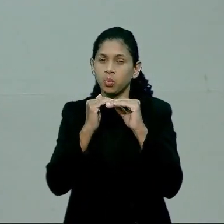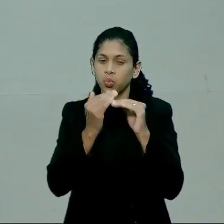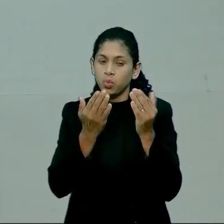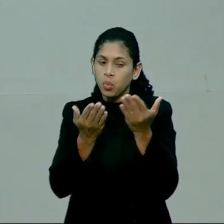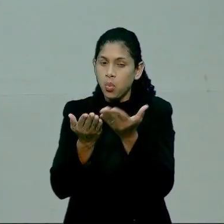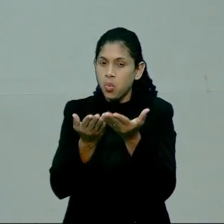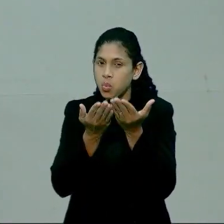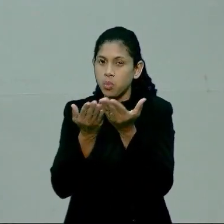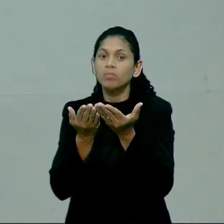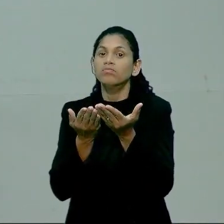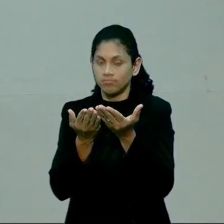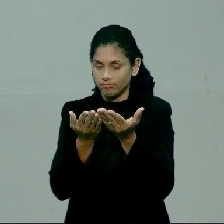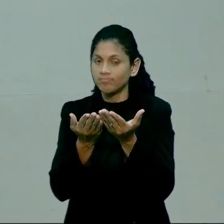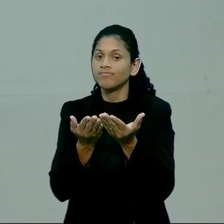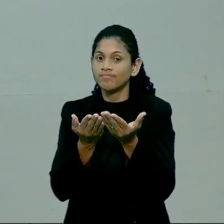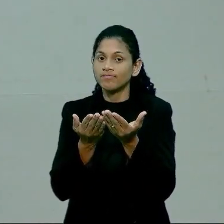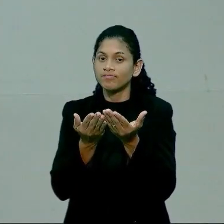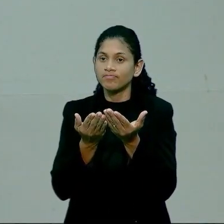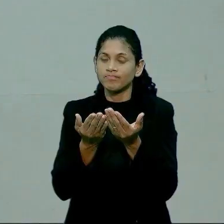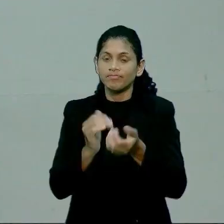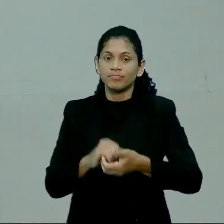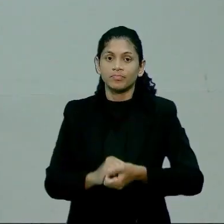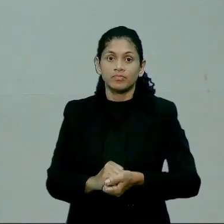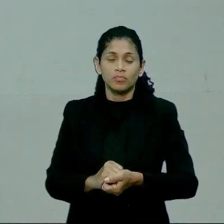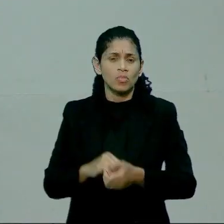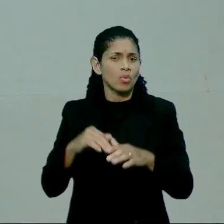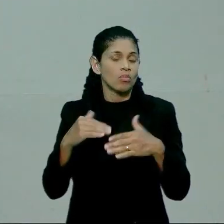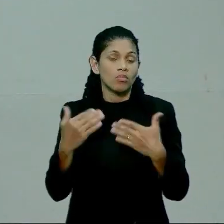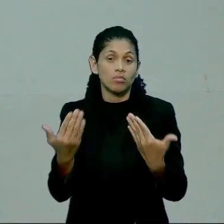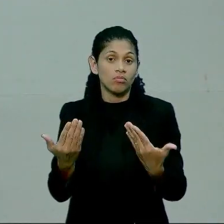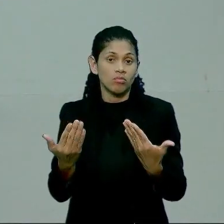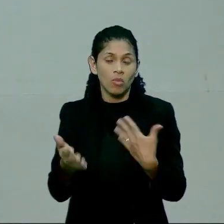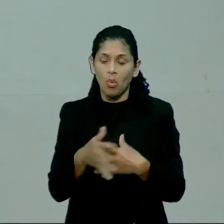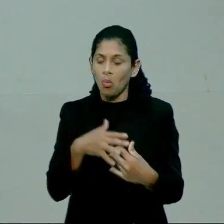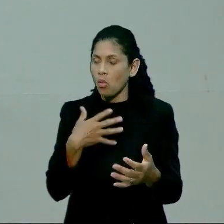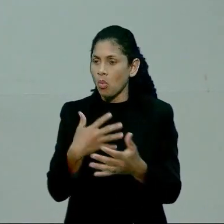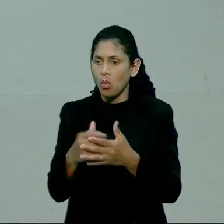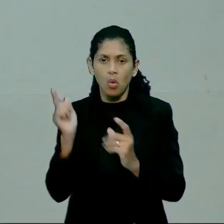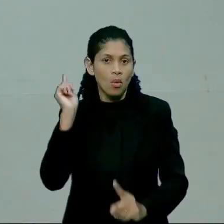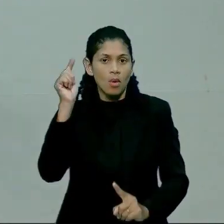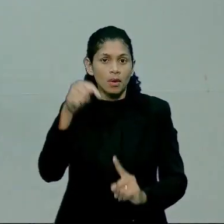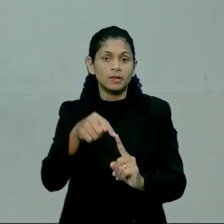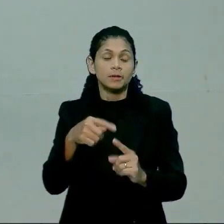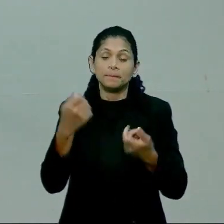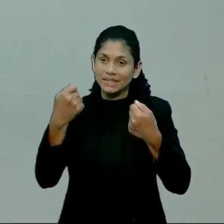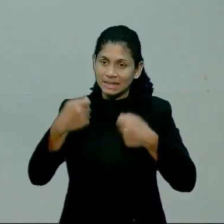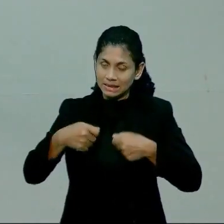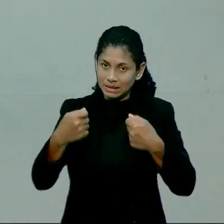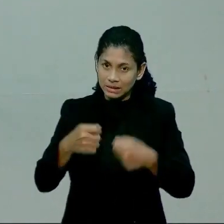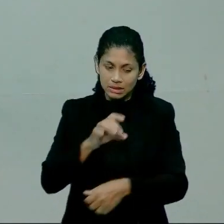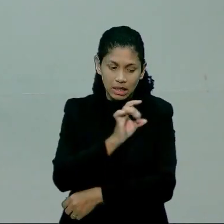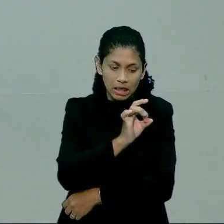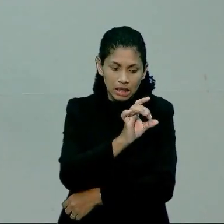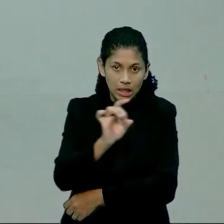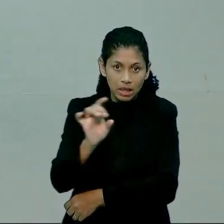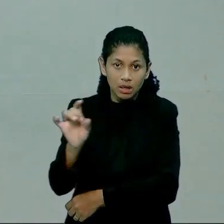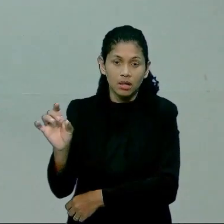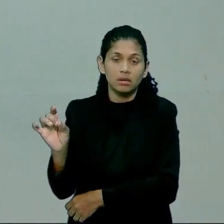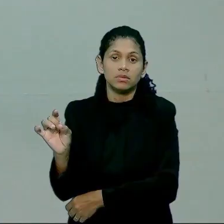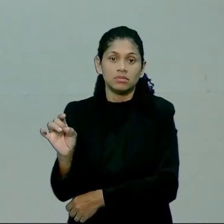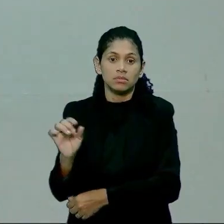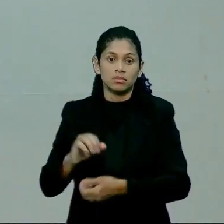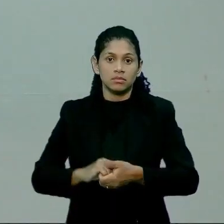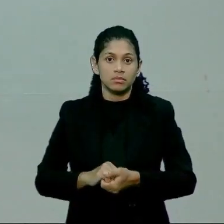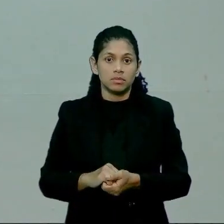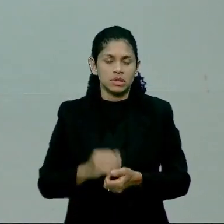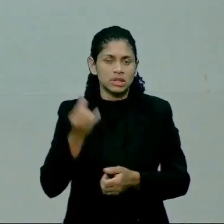bonito. Não importa qual é o seu interesse. O efeito fisiológico tem um direcionamento, fugir do equilíbrio. Se